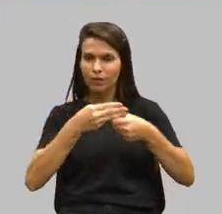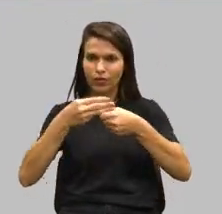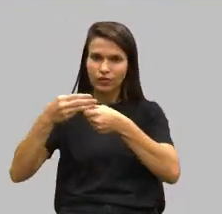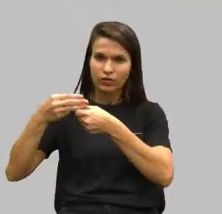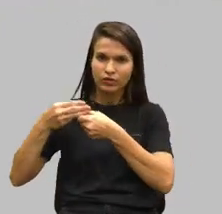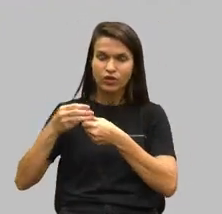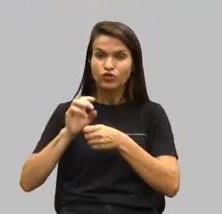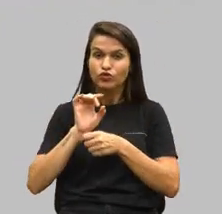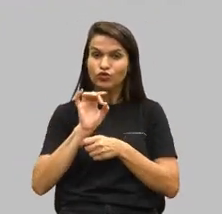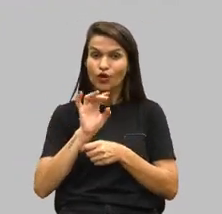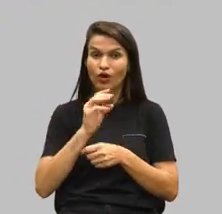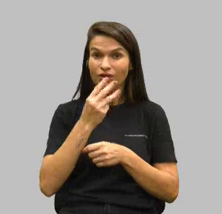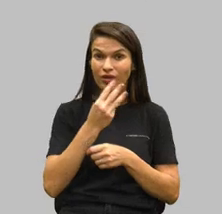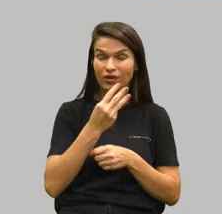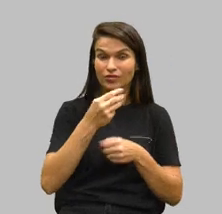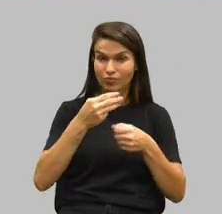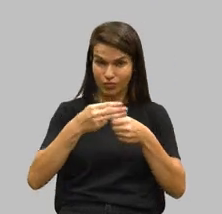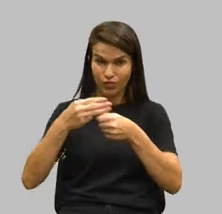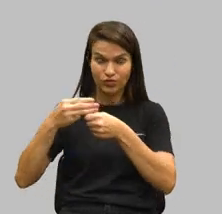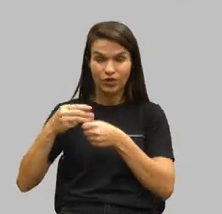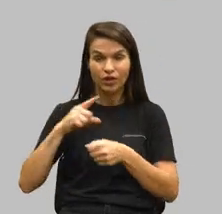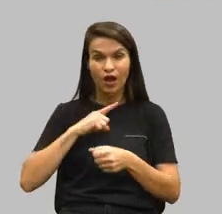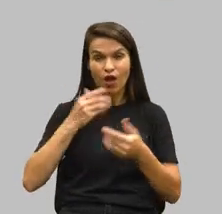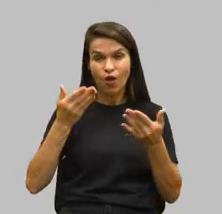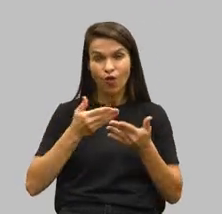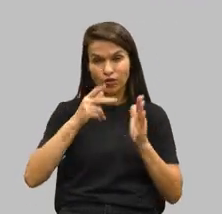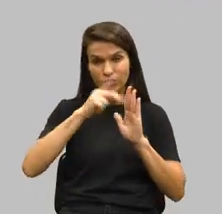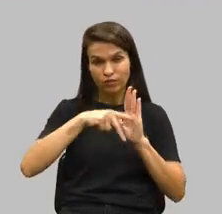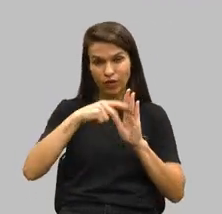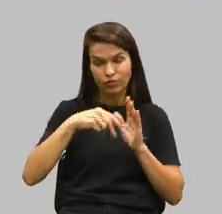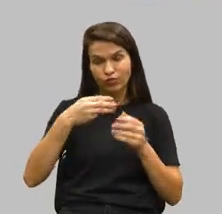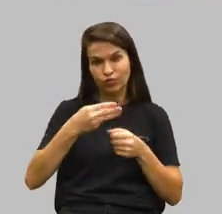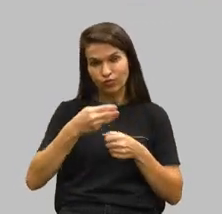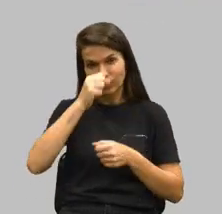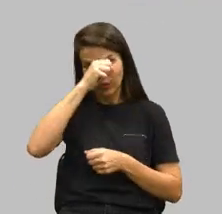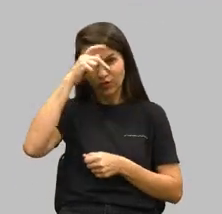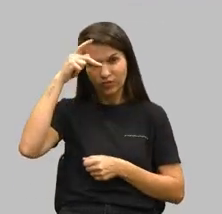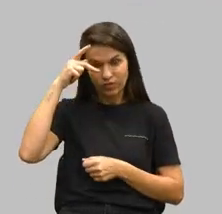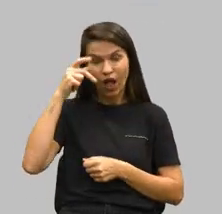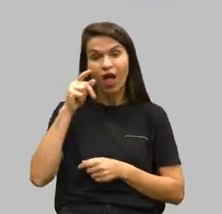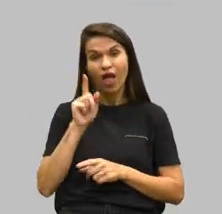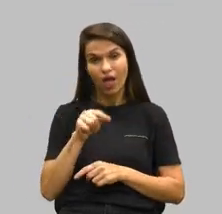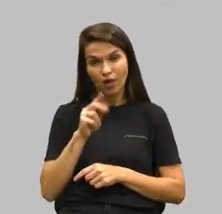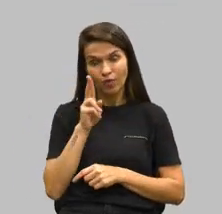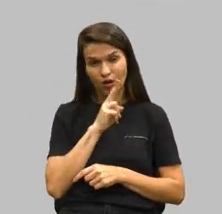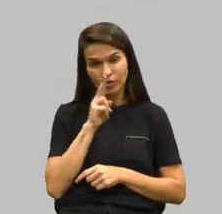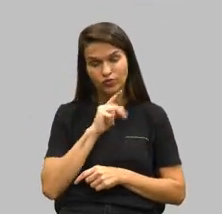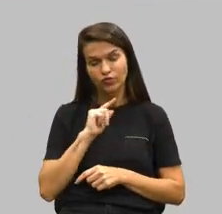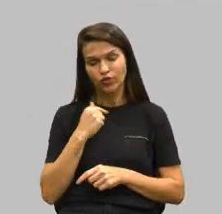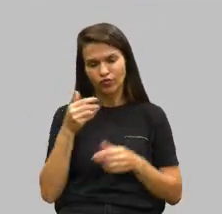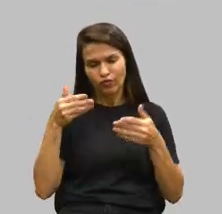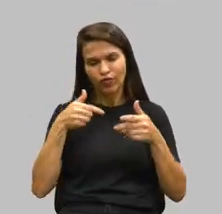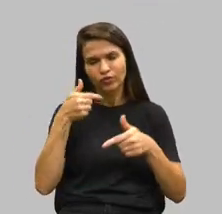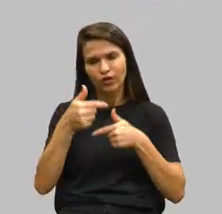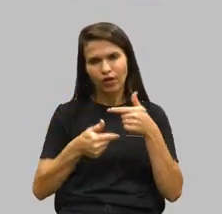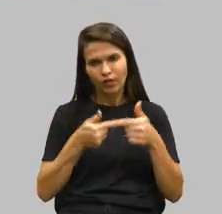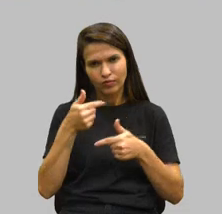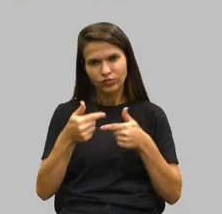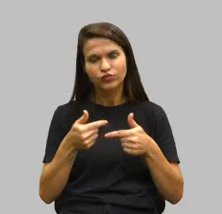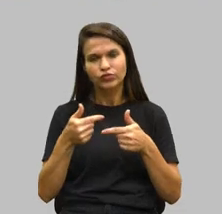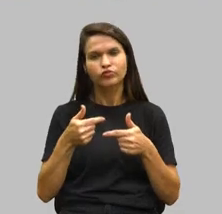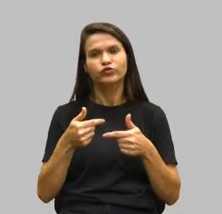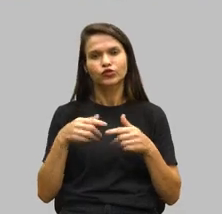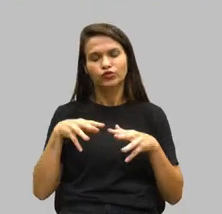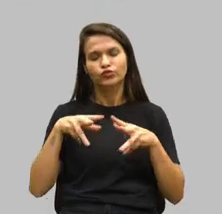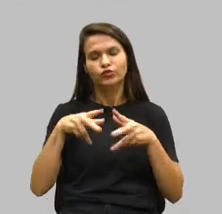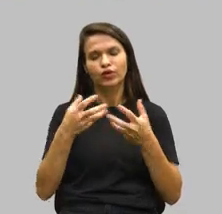apenas três municípios T hoje planos municipais então é uma urgência a gente trabalhar no sentido de mobilizar também